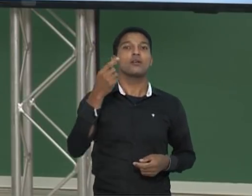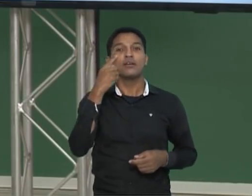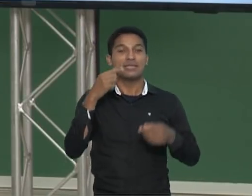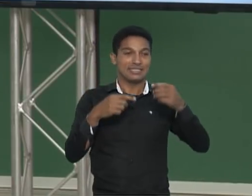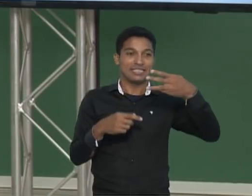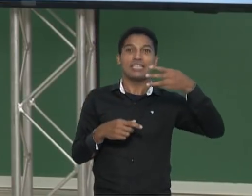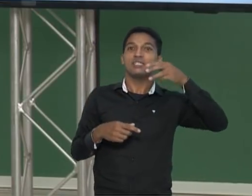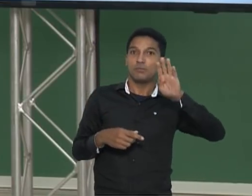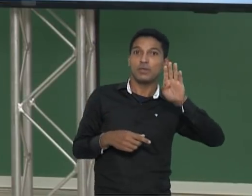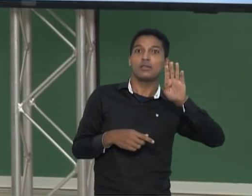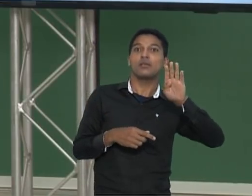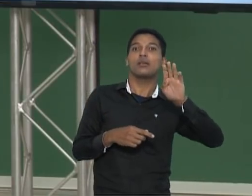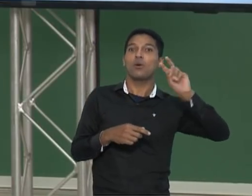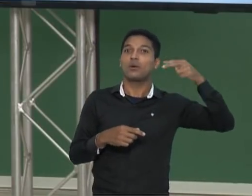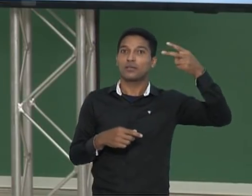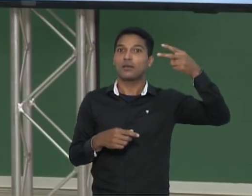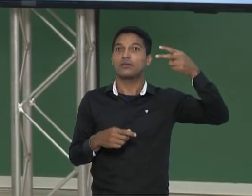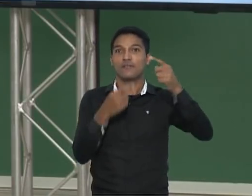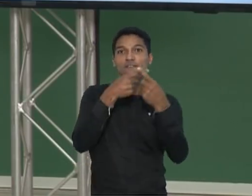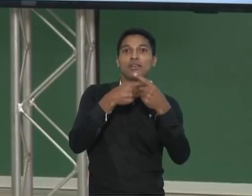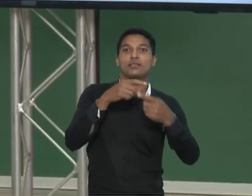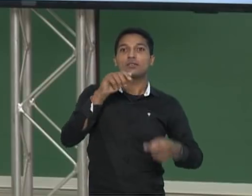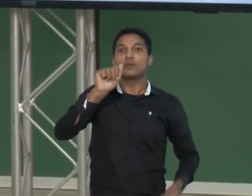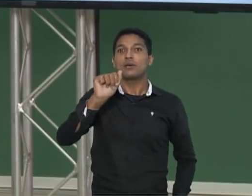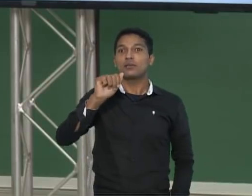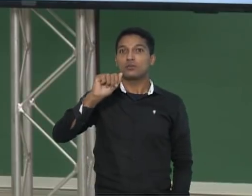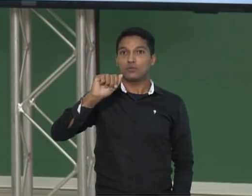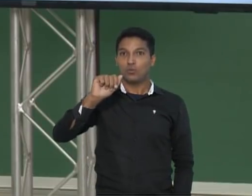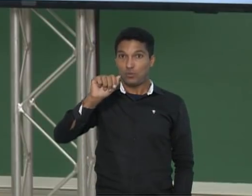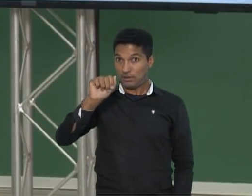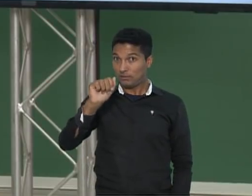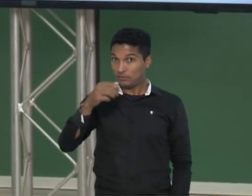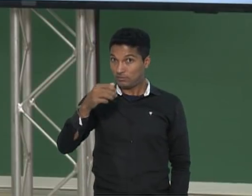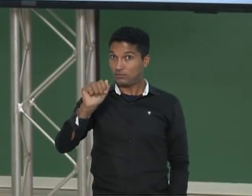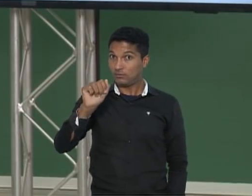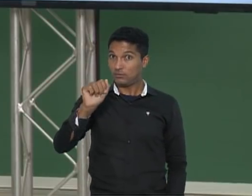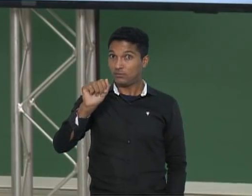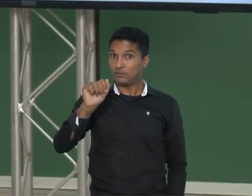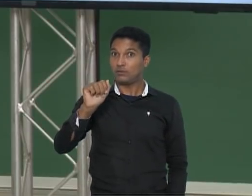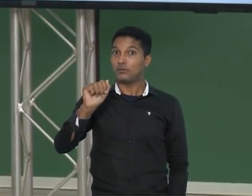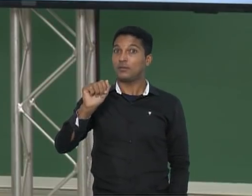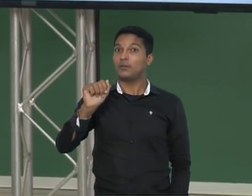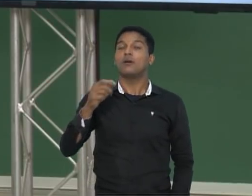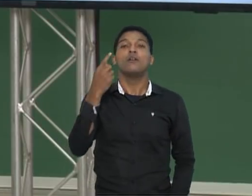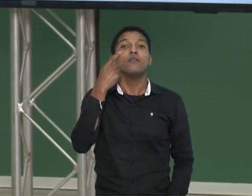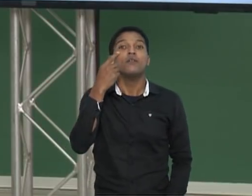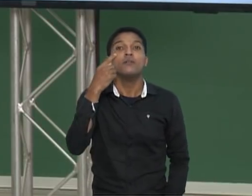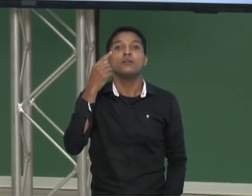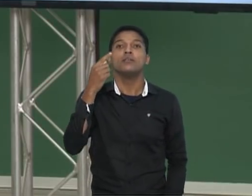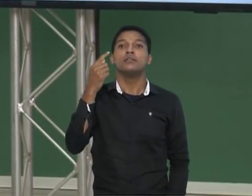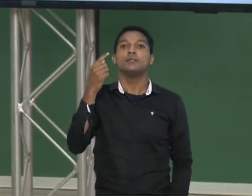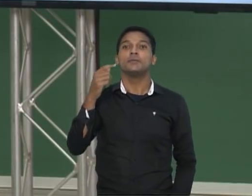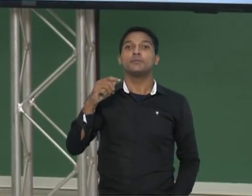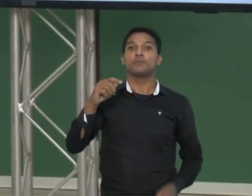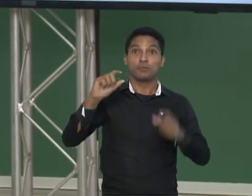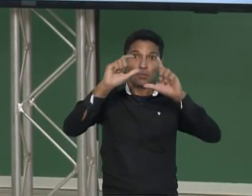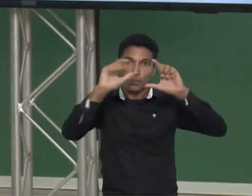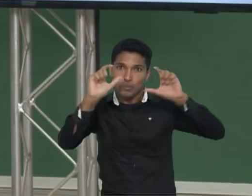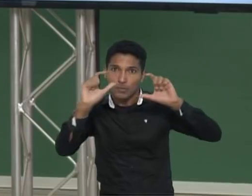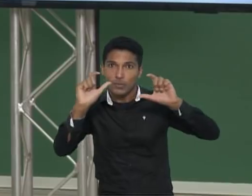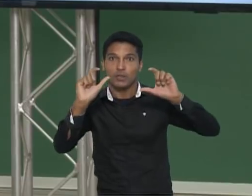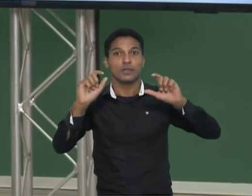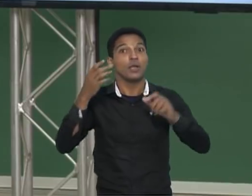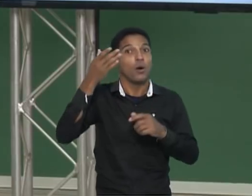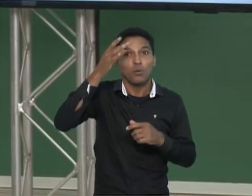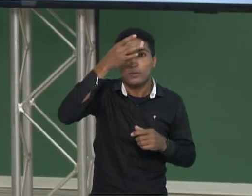dá menos 12ab ao quadrado. E 3b ao quadrado vezes 3b ao quadrado, não esquecendo que os sinais são iguais, negativo.